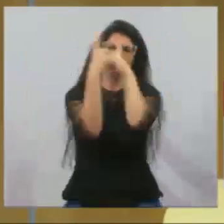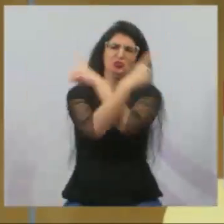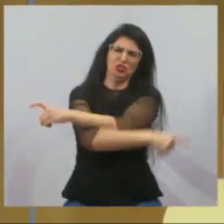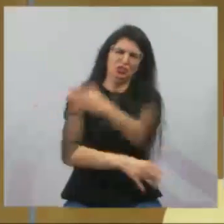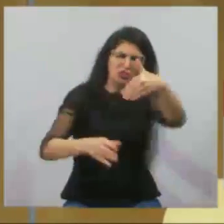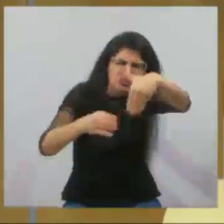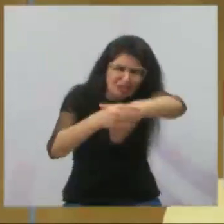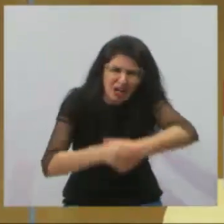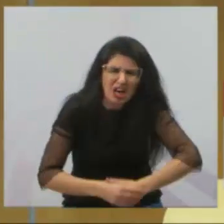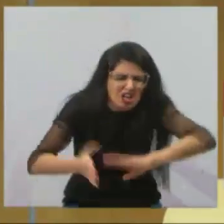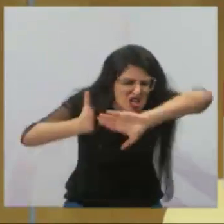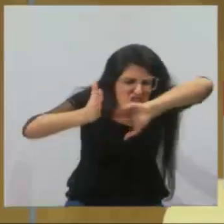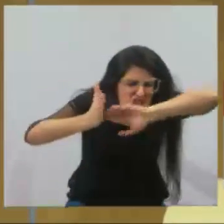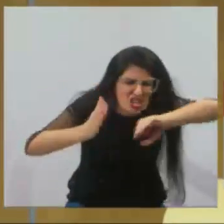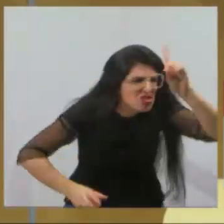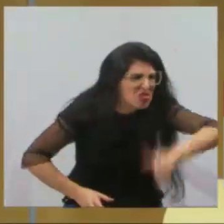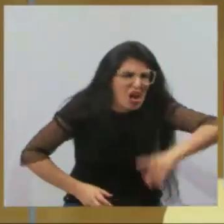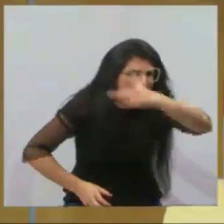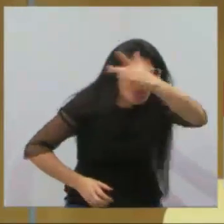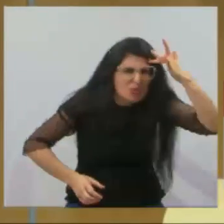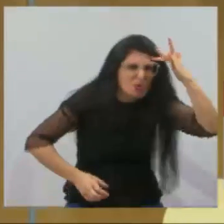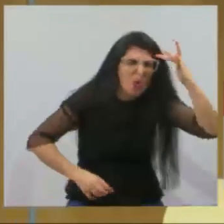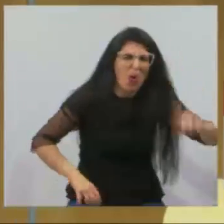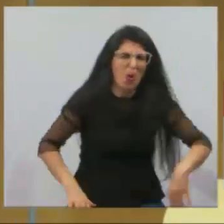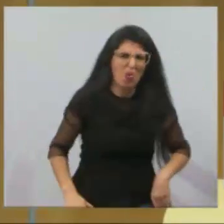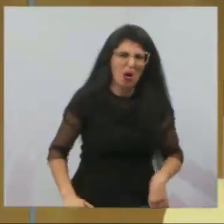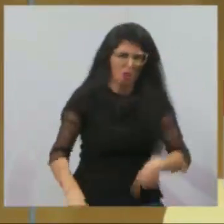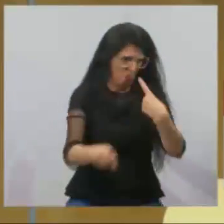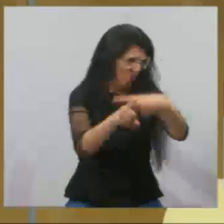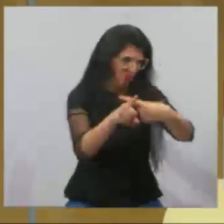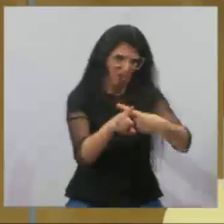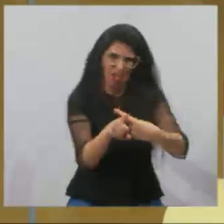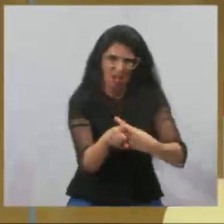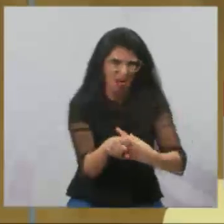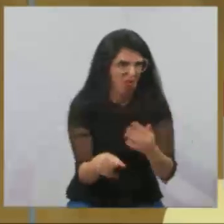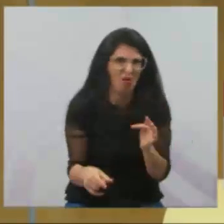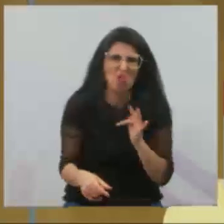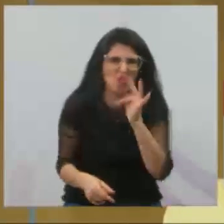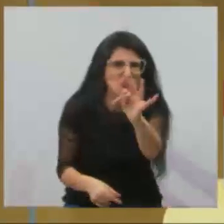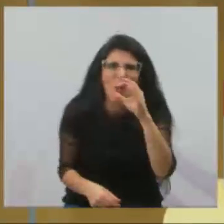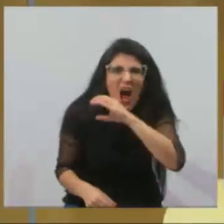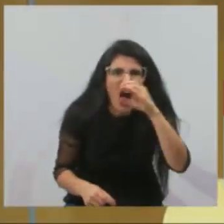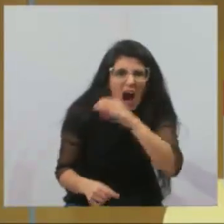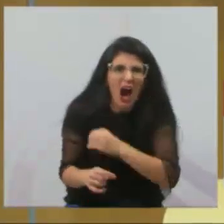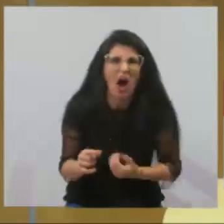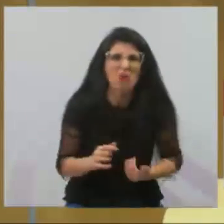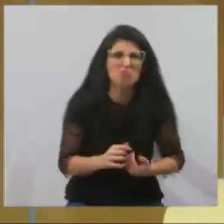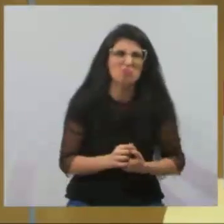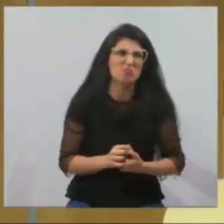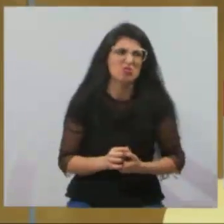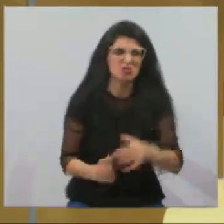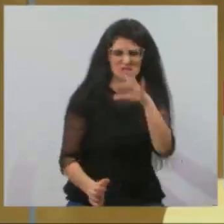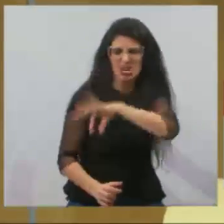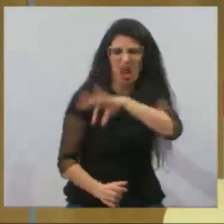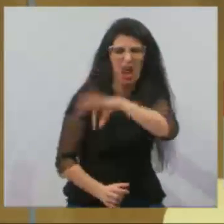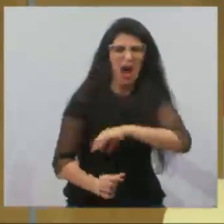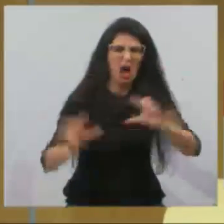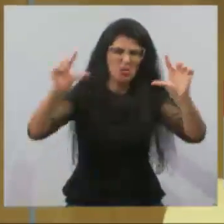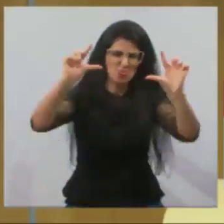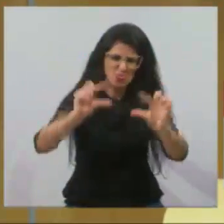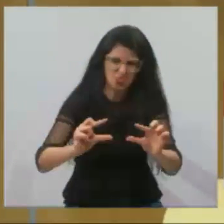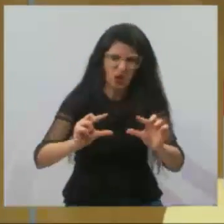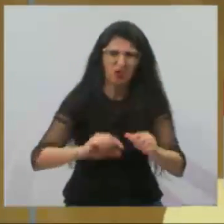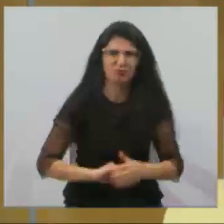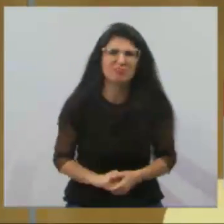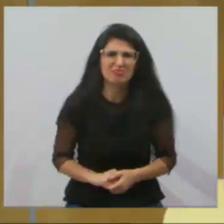dos servidores. E também, ao mesmo tempo, um momento difícil. E nós acompanhamos desde